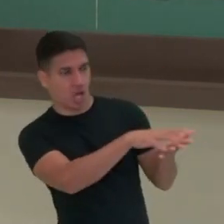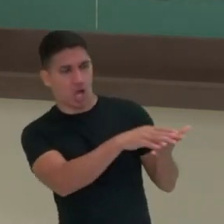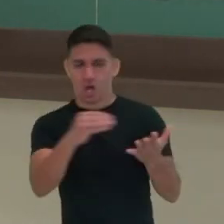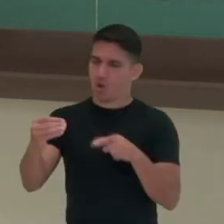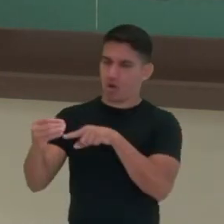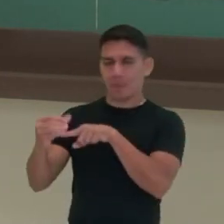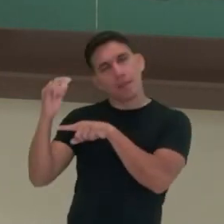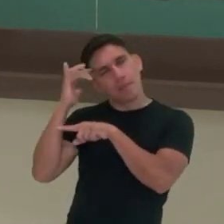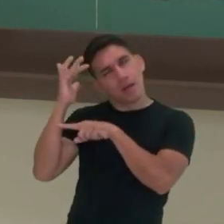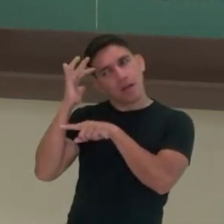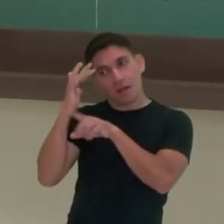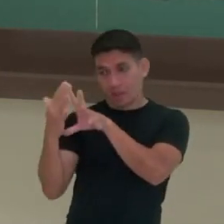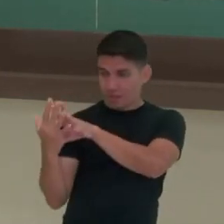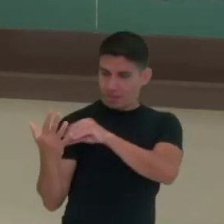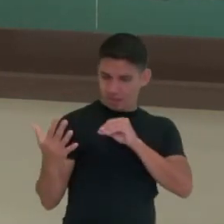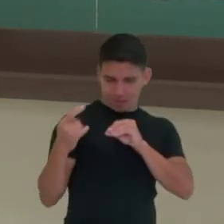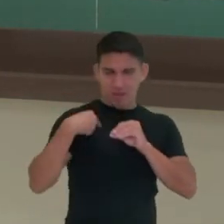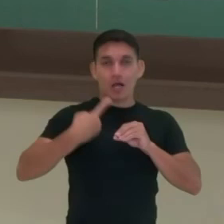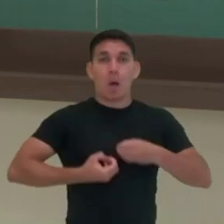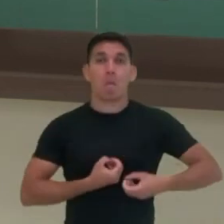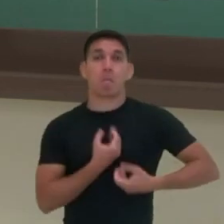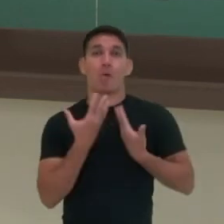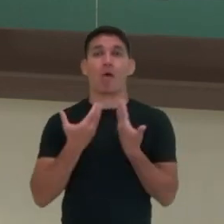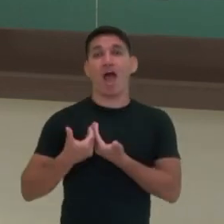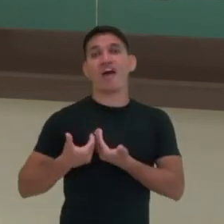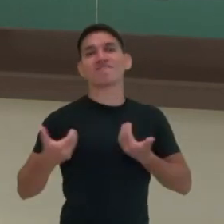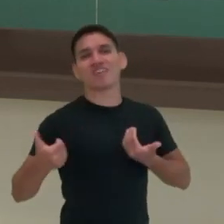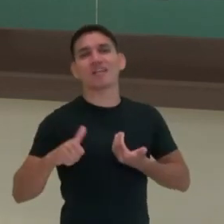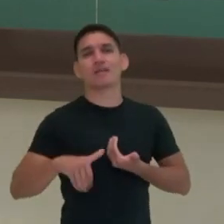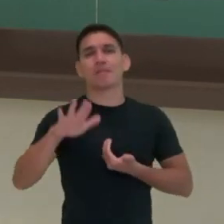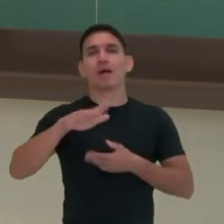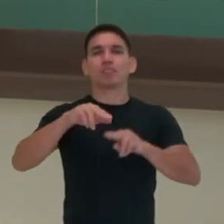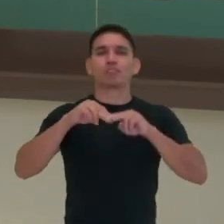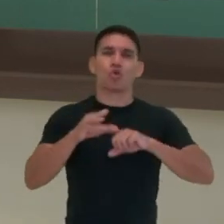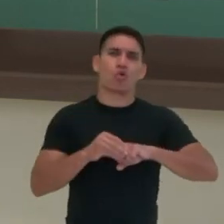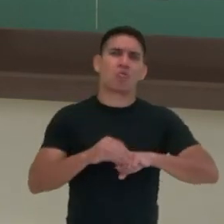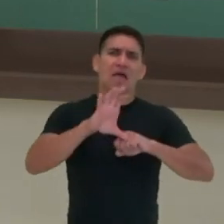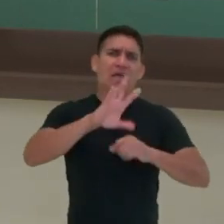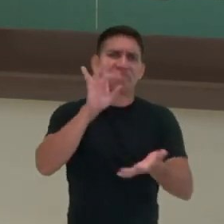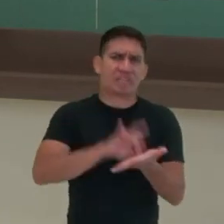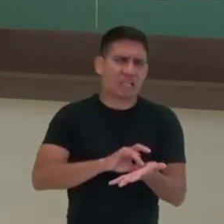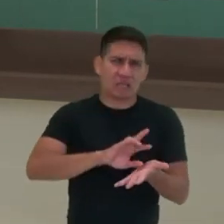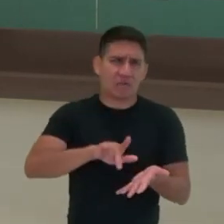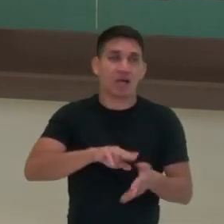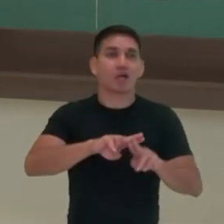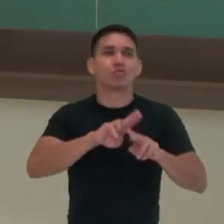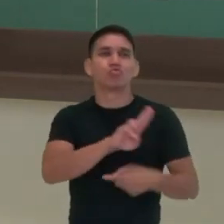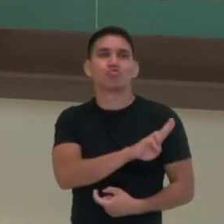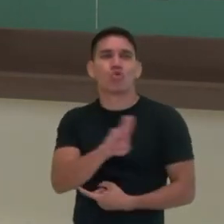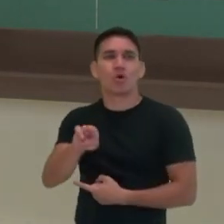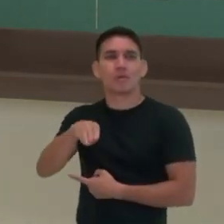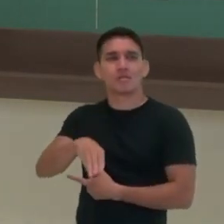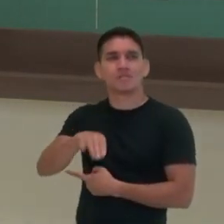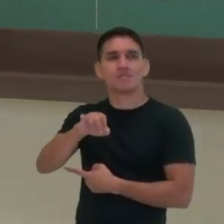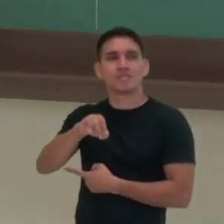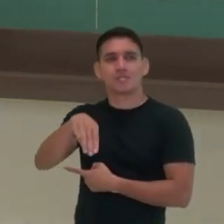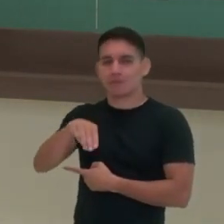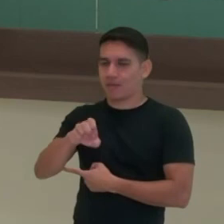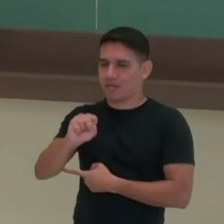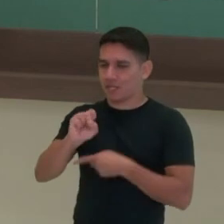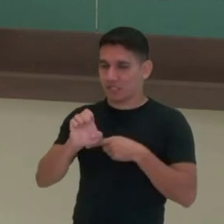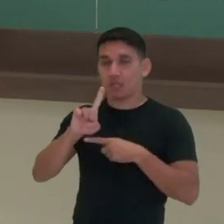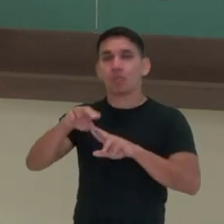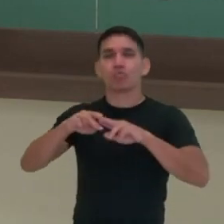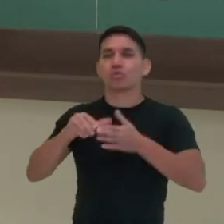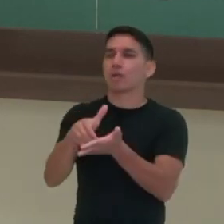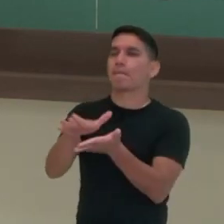mais do conhecimento verdadeiro, é o que o Platão vai chamar de mímese. Então ele nos afasta da verdade, deve ser